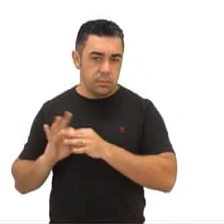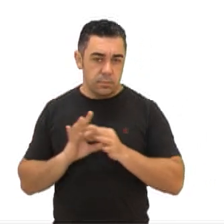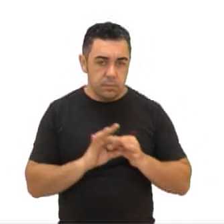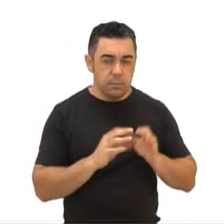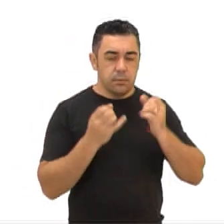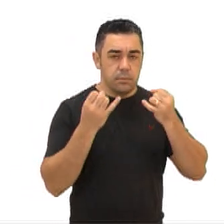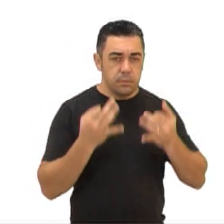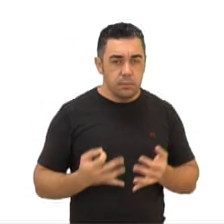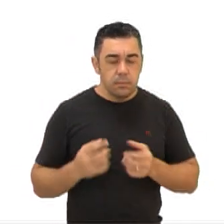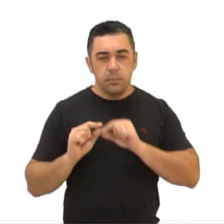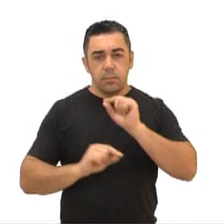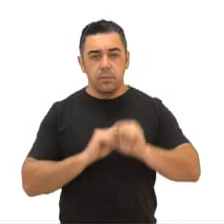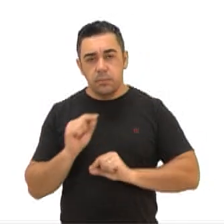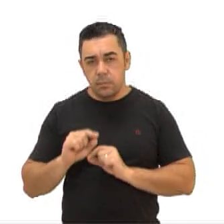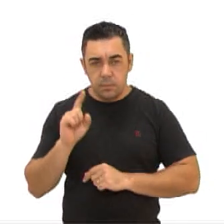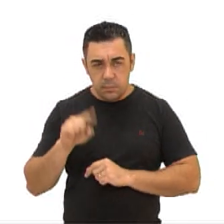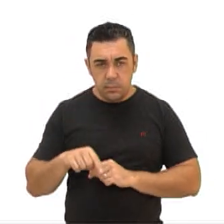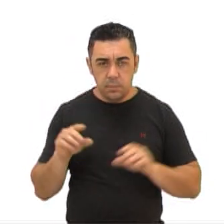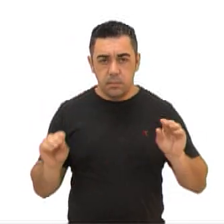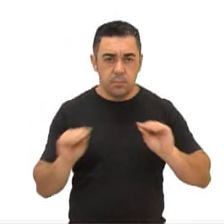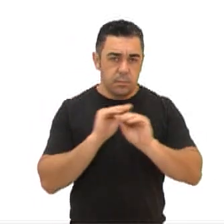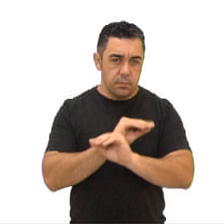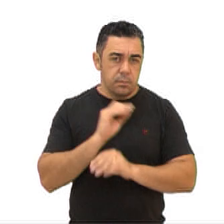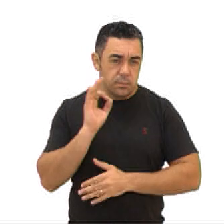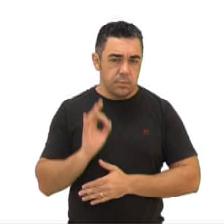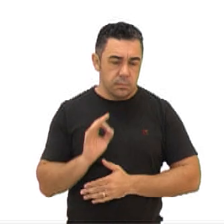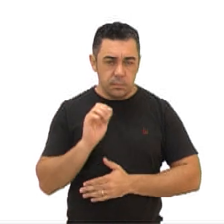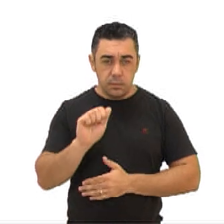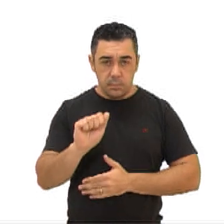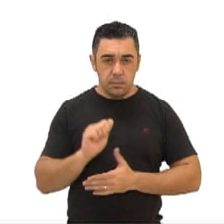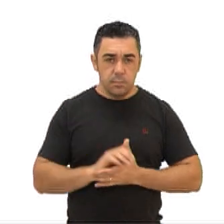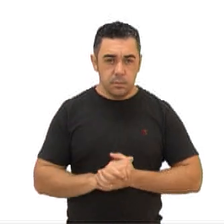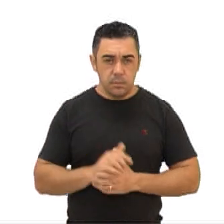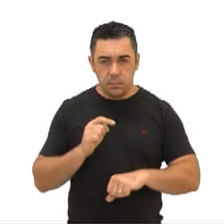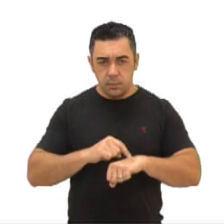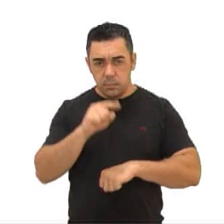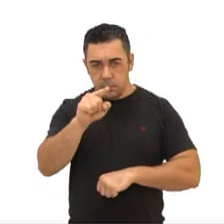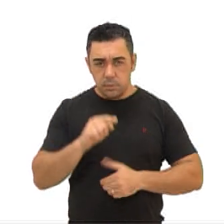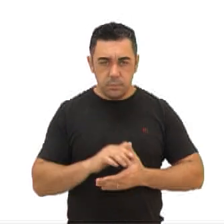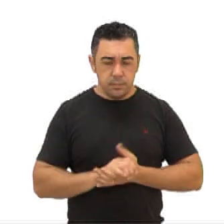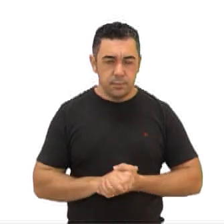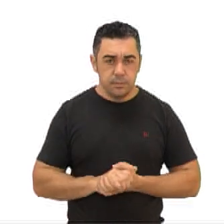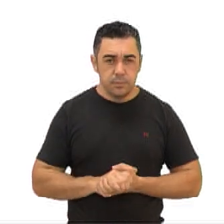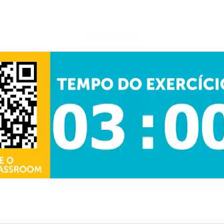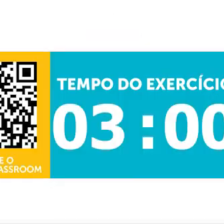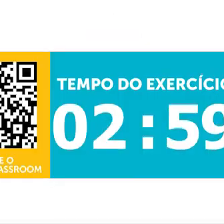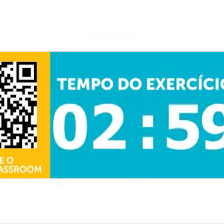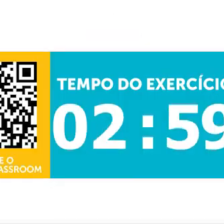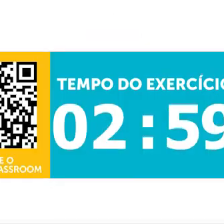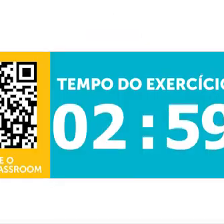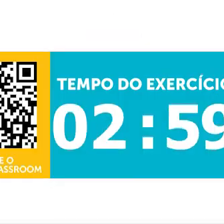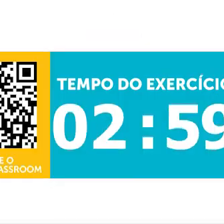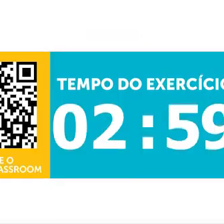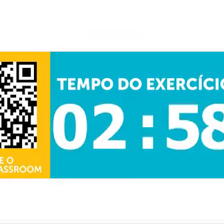está representando para vocês qual seria o valor de A. Tempo para vocês identificarem.